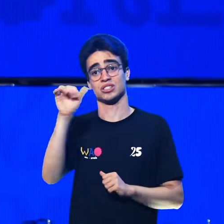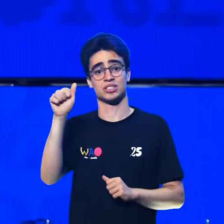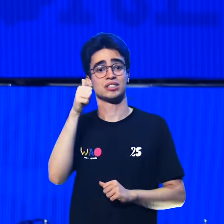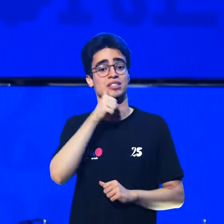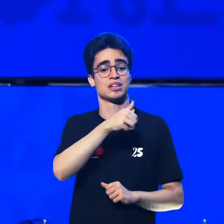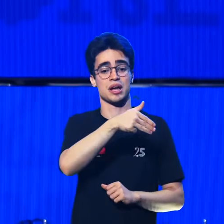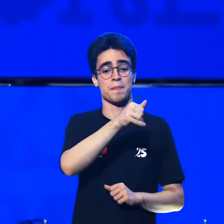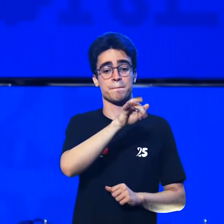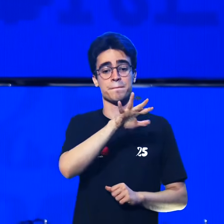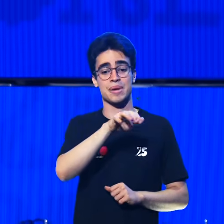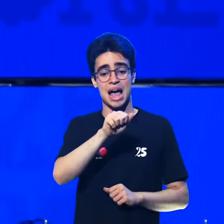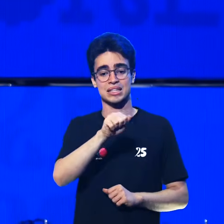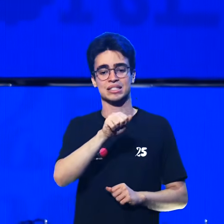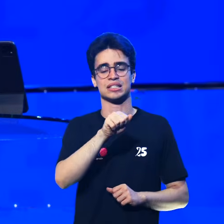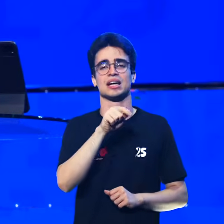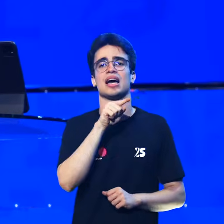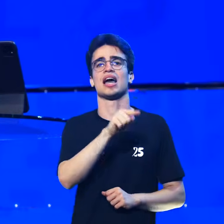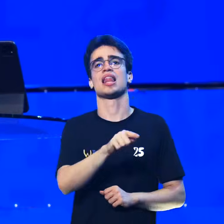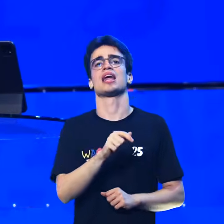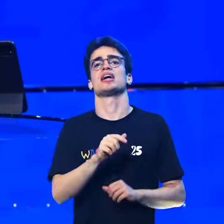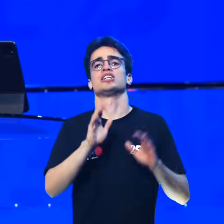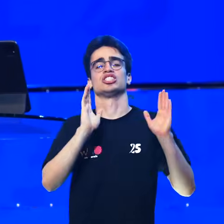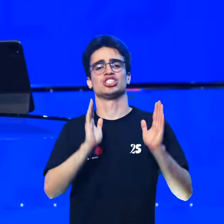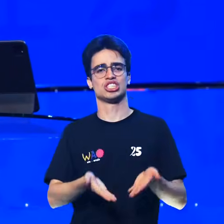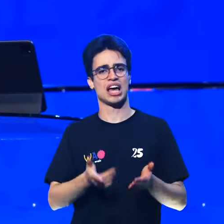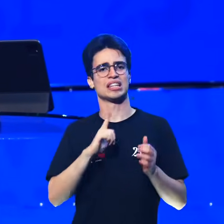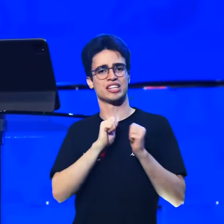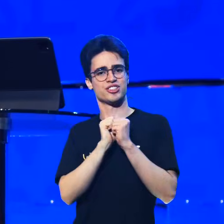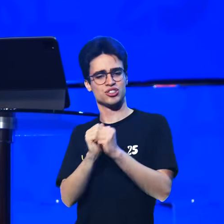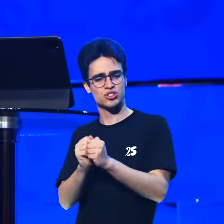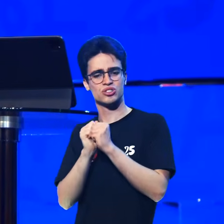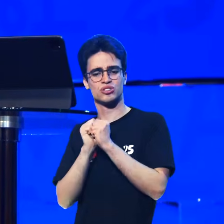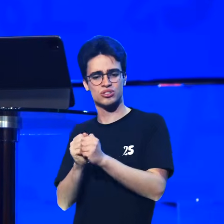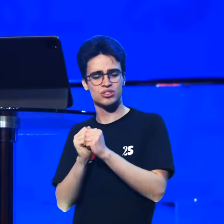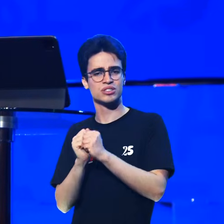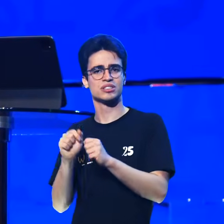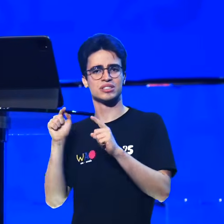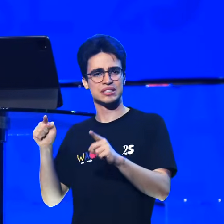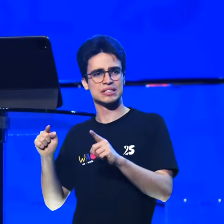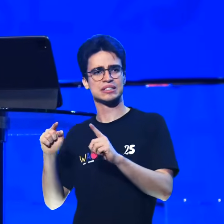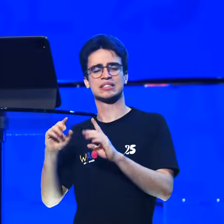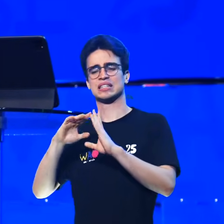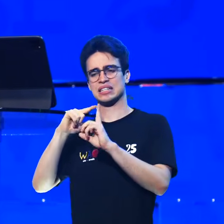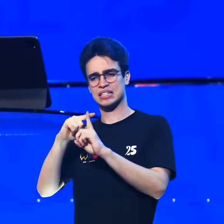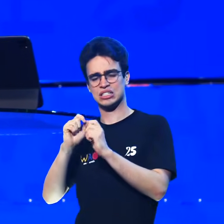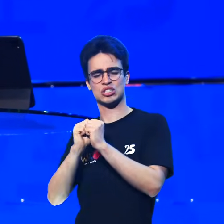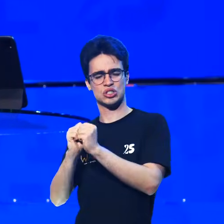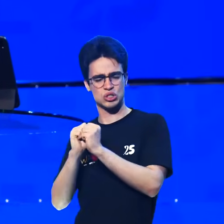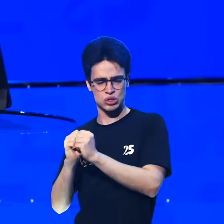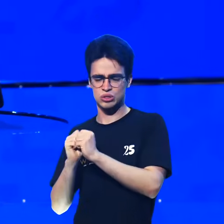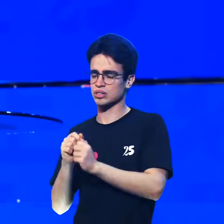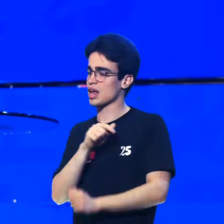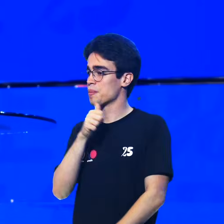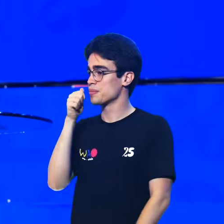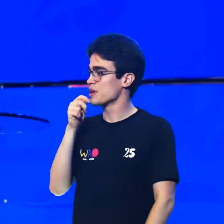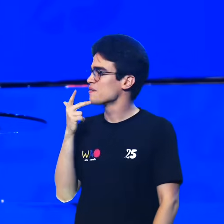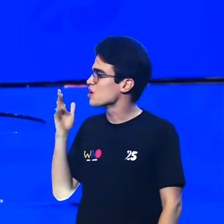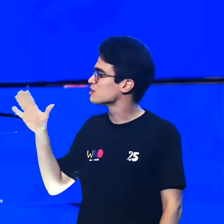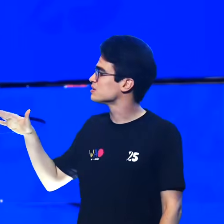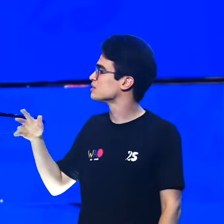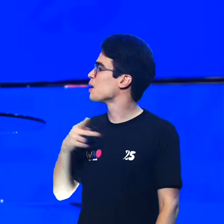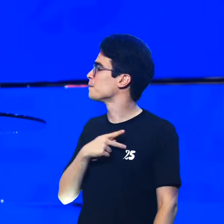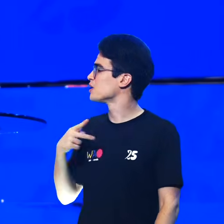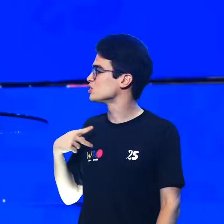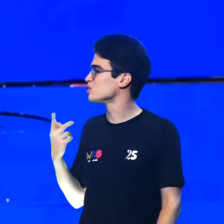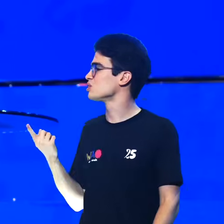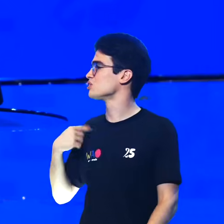Márcia, depois de estar caminhando conosco ali na fé, a Márcia chegou e disse assim, pastor, nós